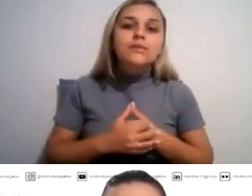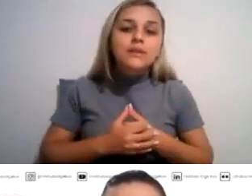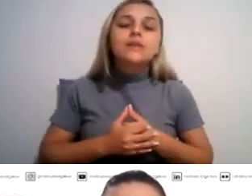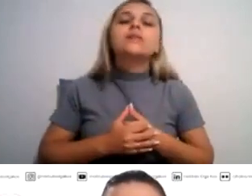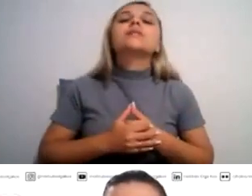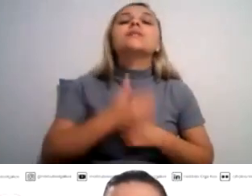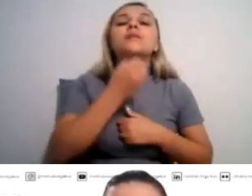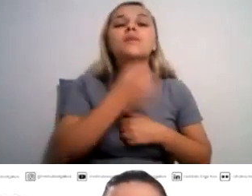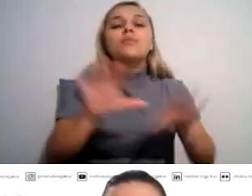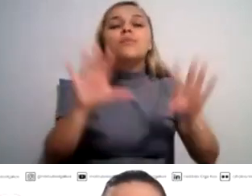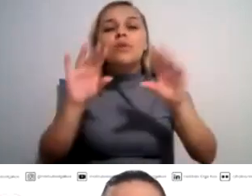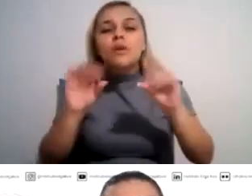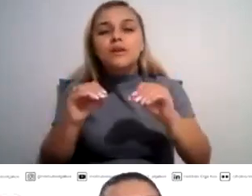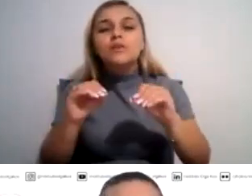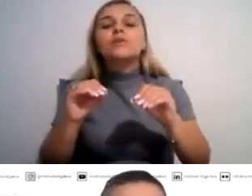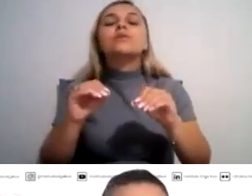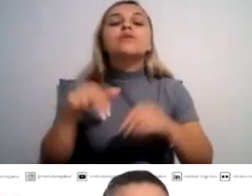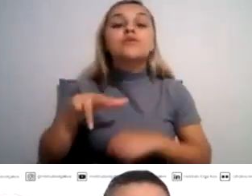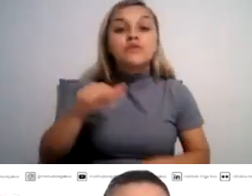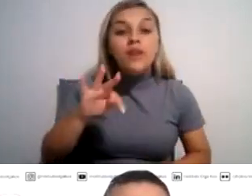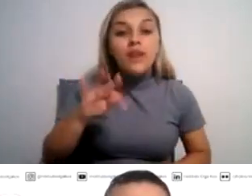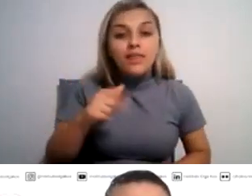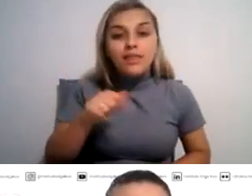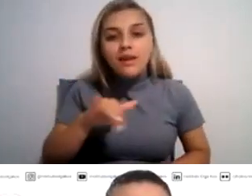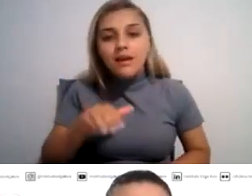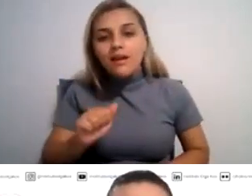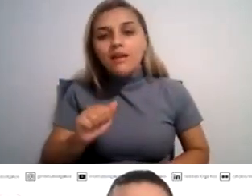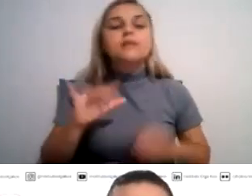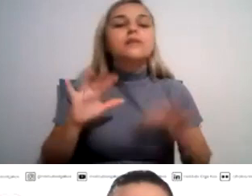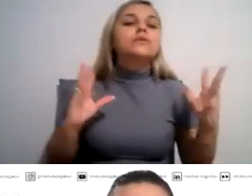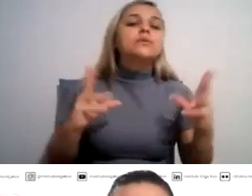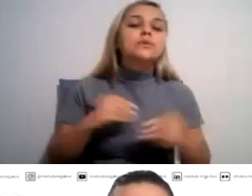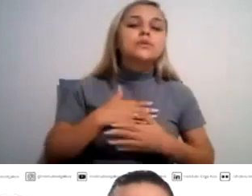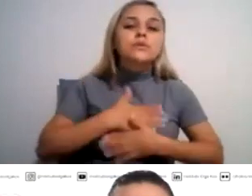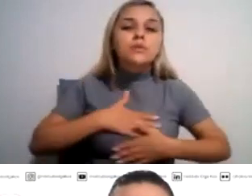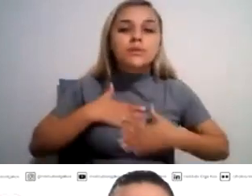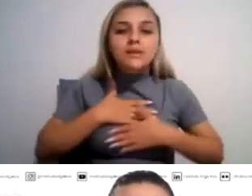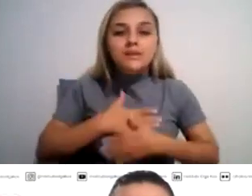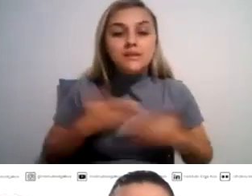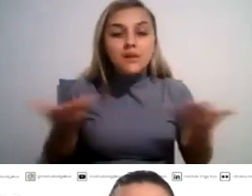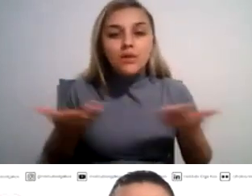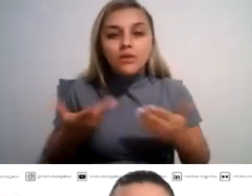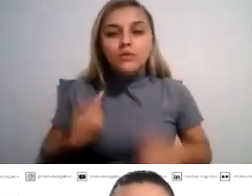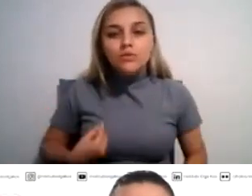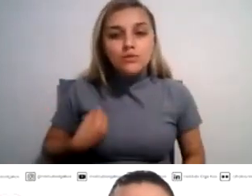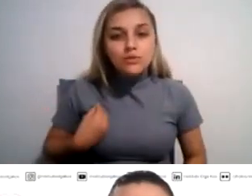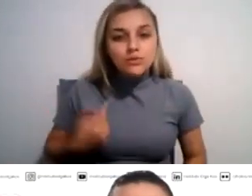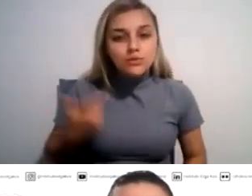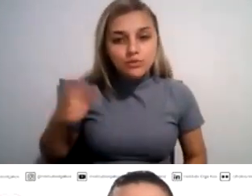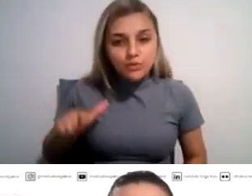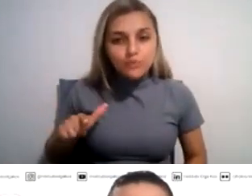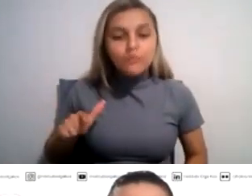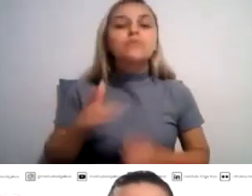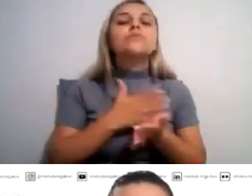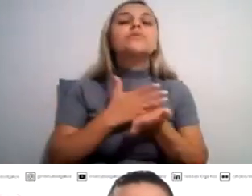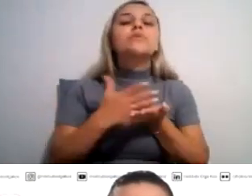noite a todos. É um prazer estar aqui com vocês novamente. Então, eu vou começar pela